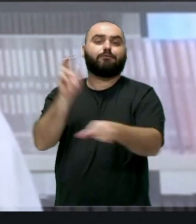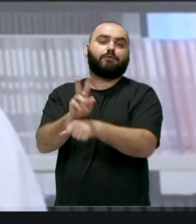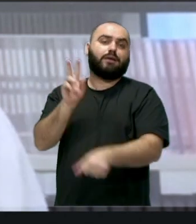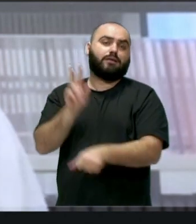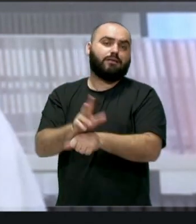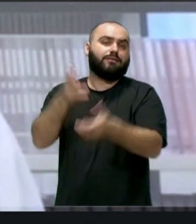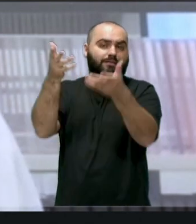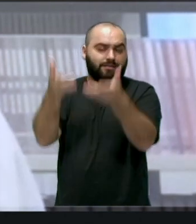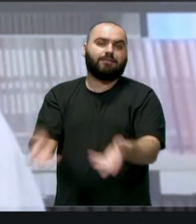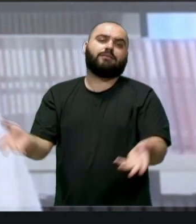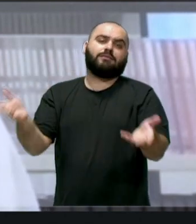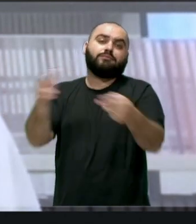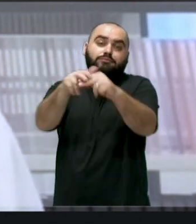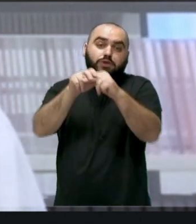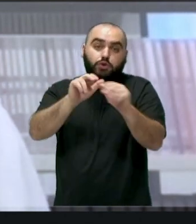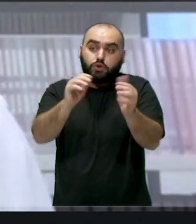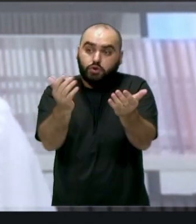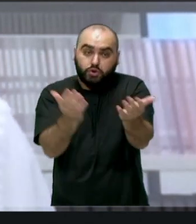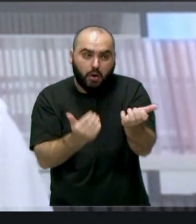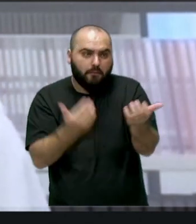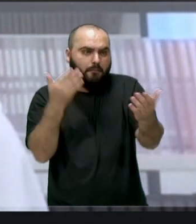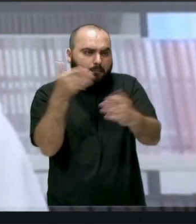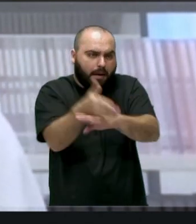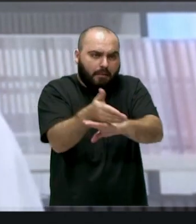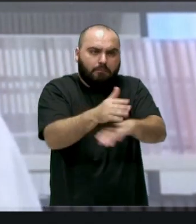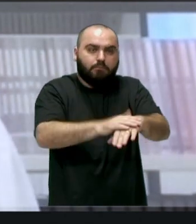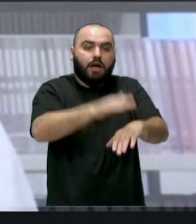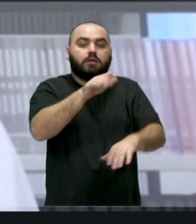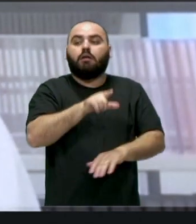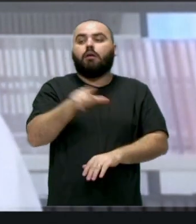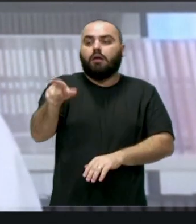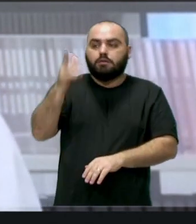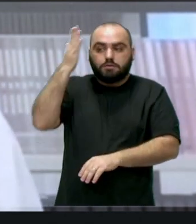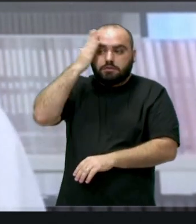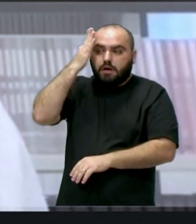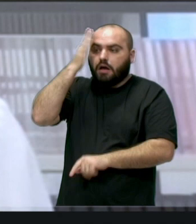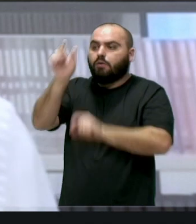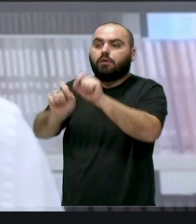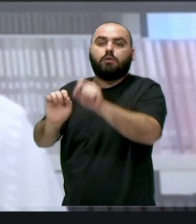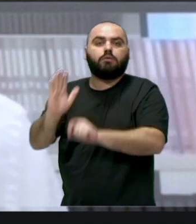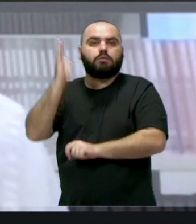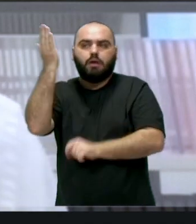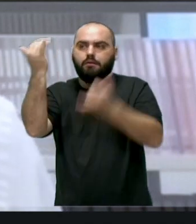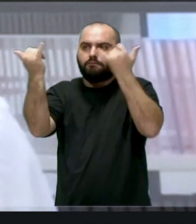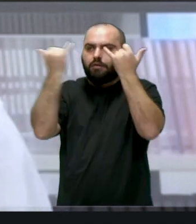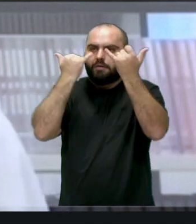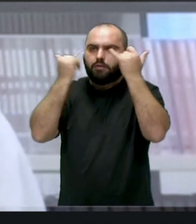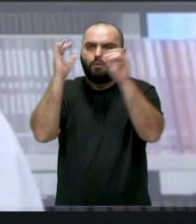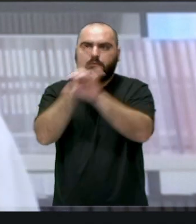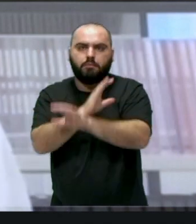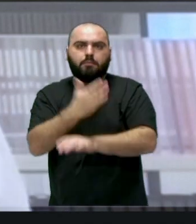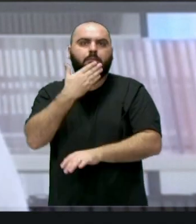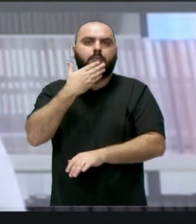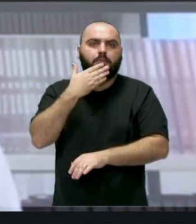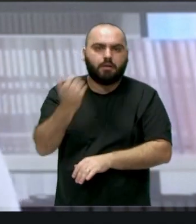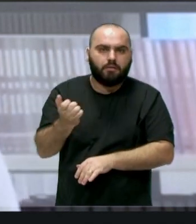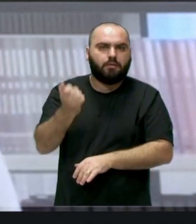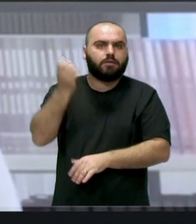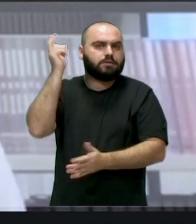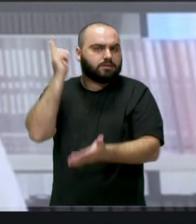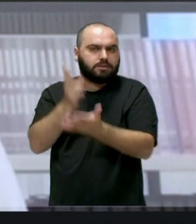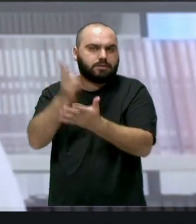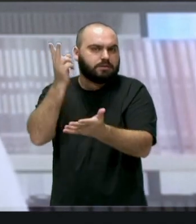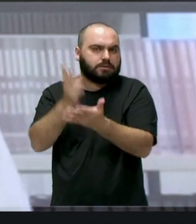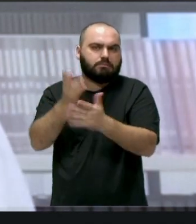quanto mais eles participarem, maior senso crítico eles terão, maiores informações eles terão, estarão